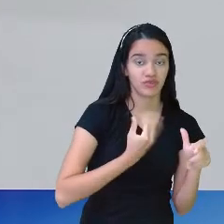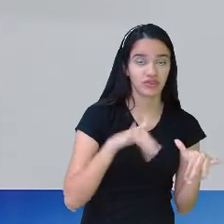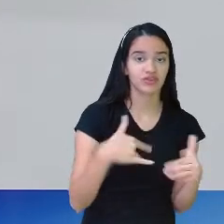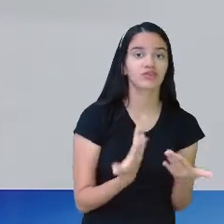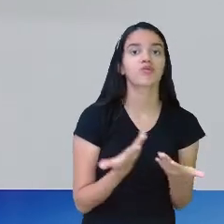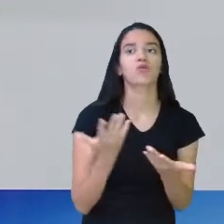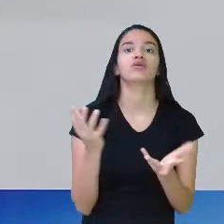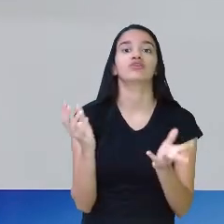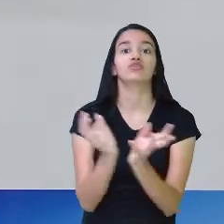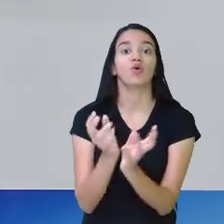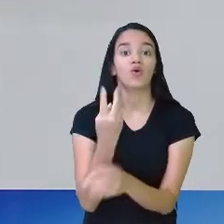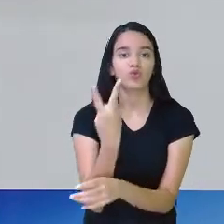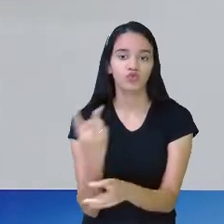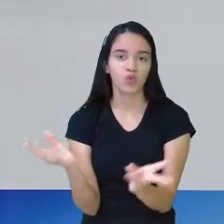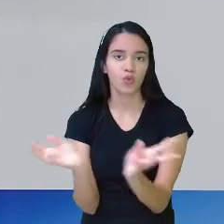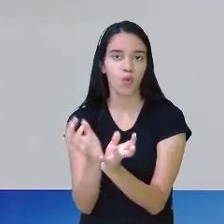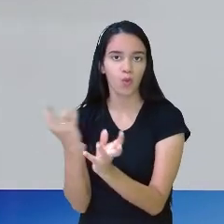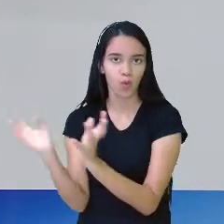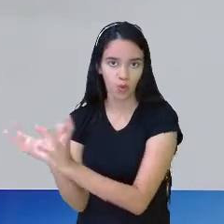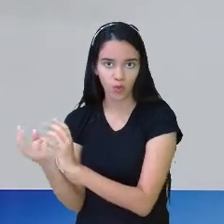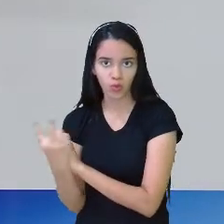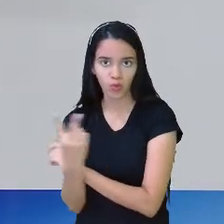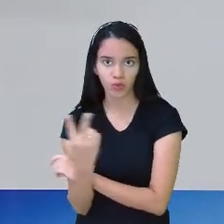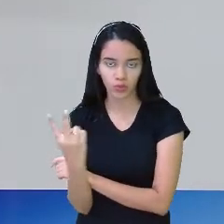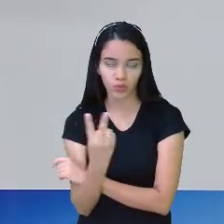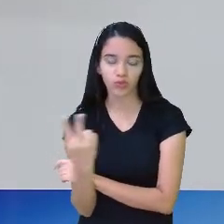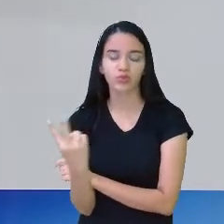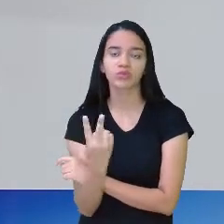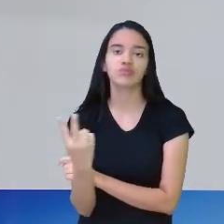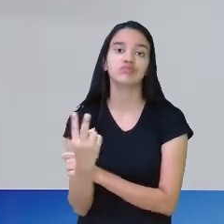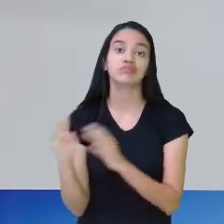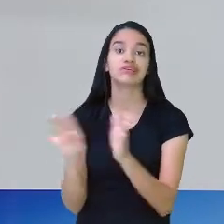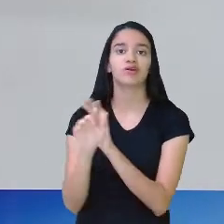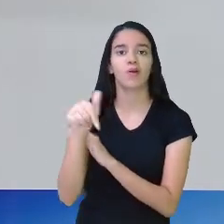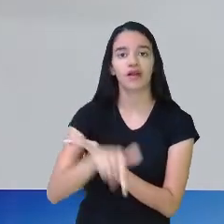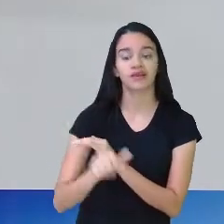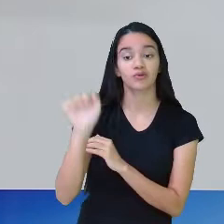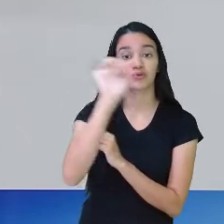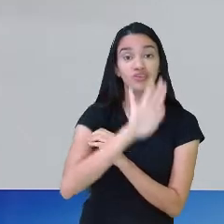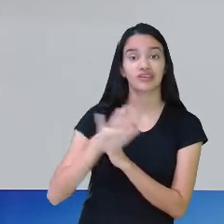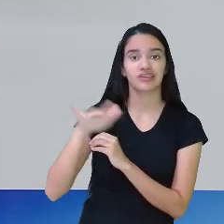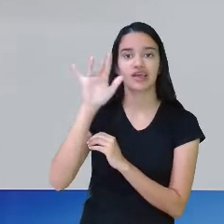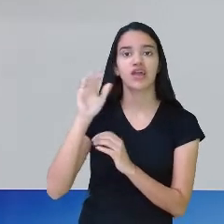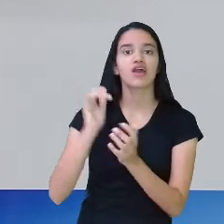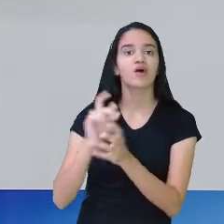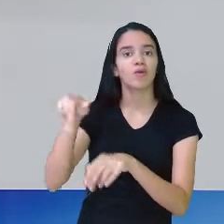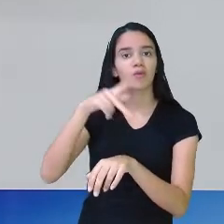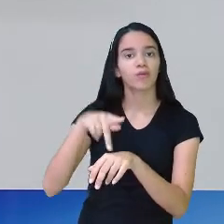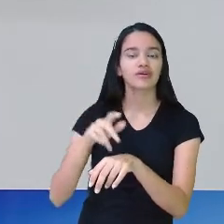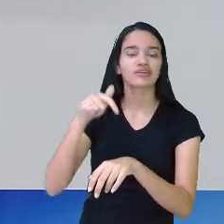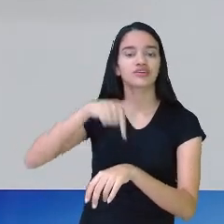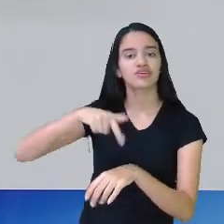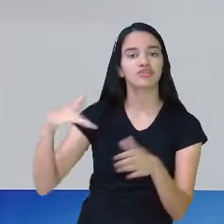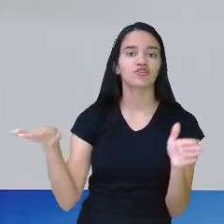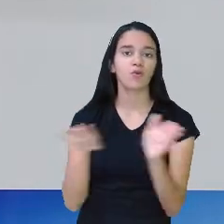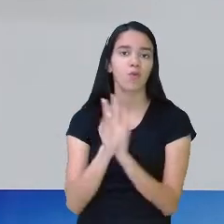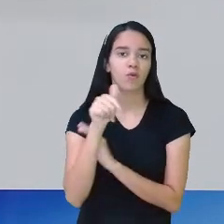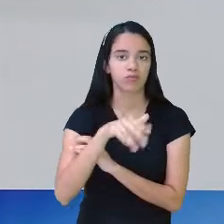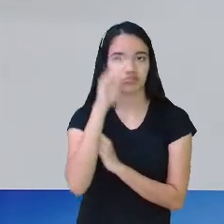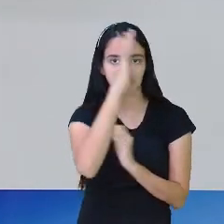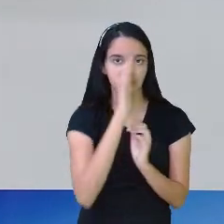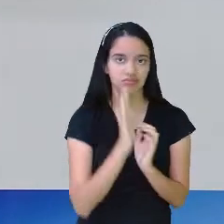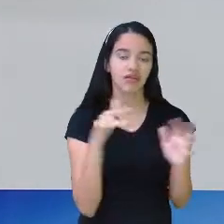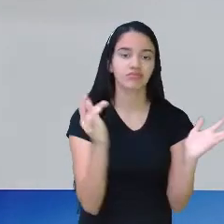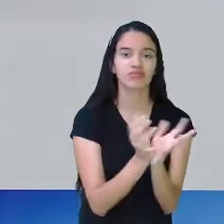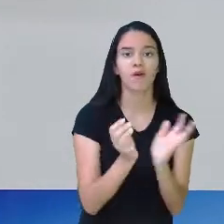esses dois grupos vieram. Depois dos indígenas, os europeus vieram querer colonizar essas terras aqui